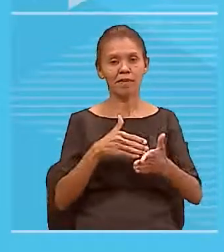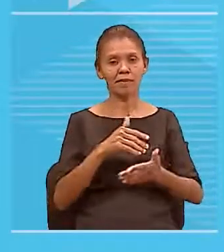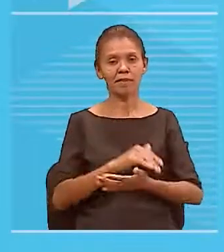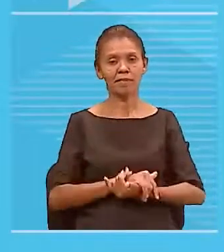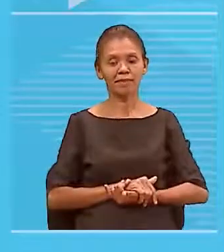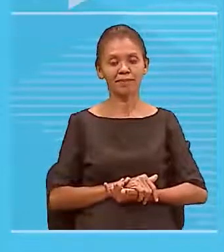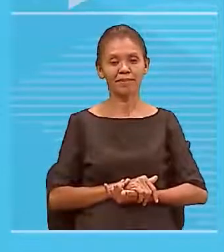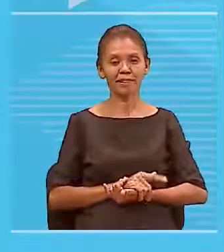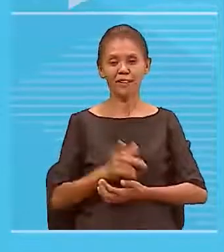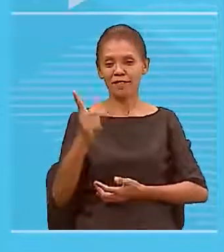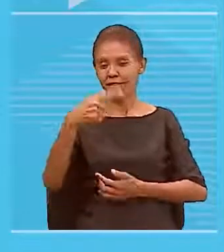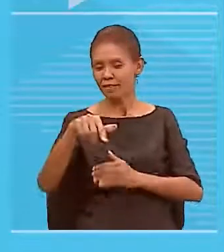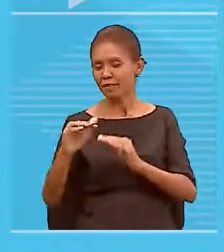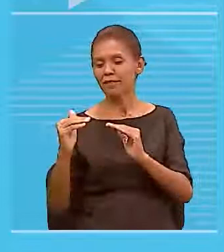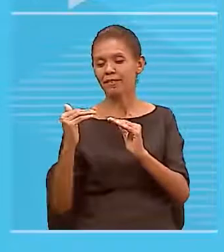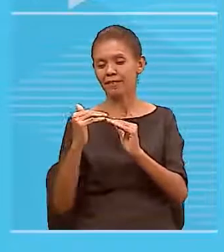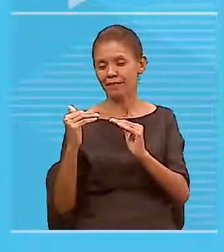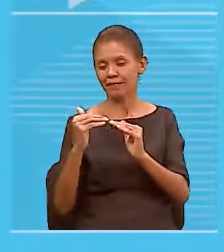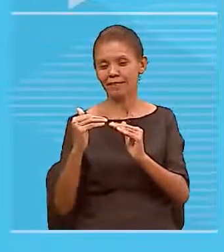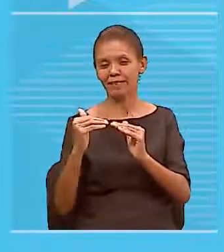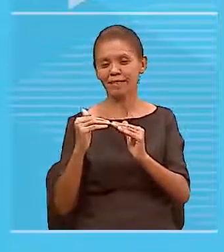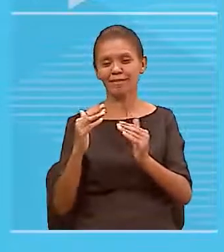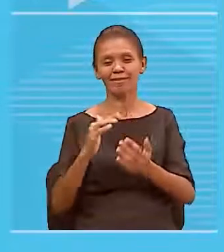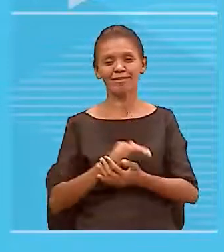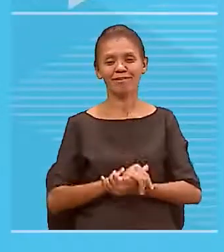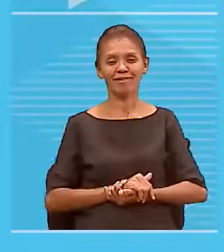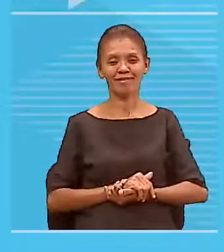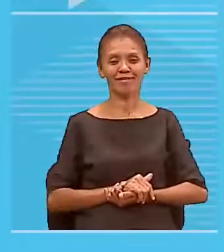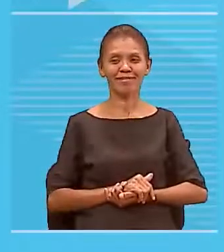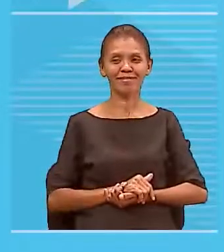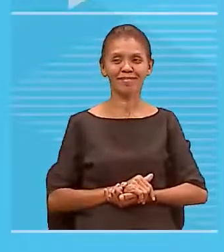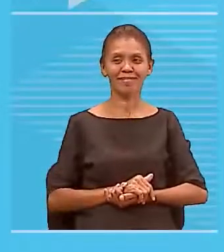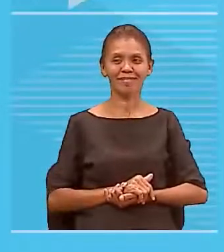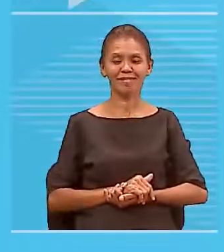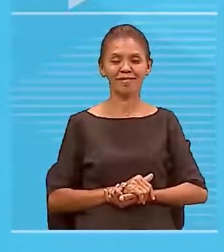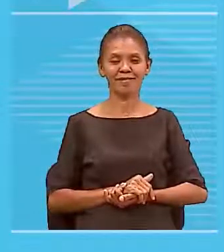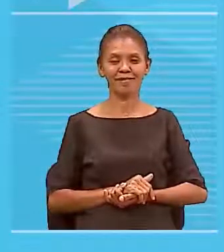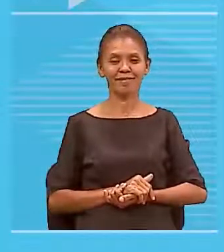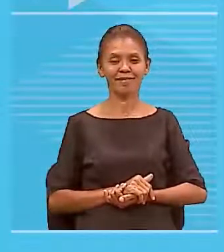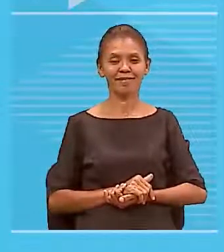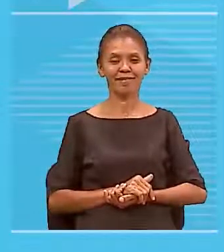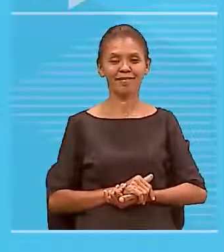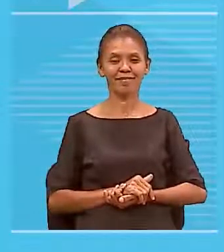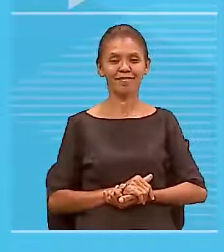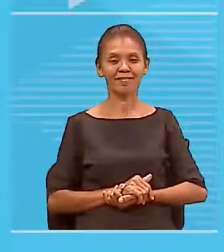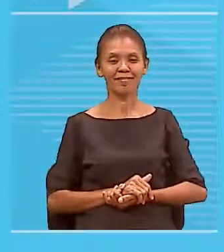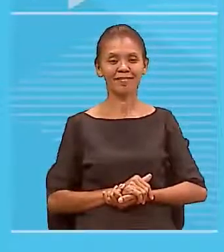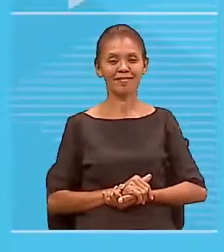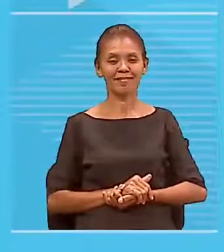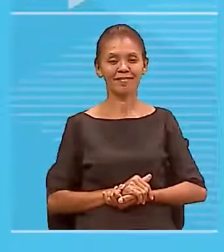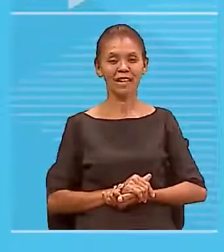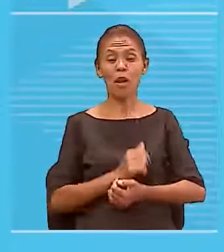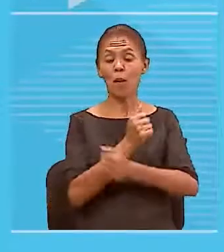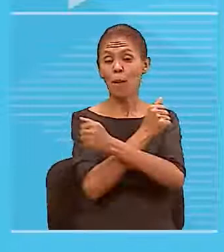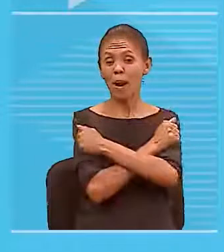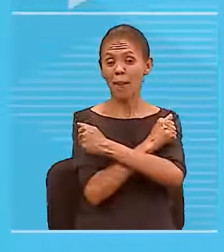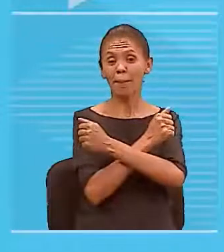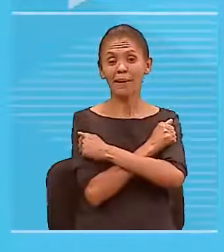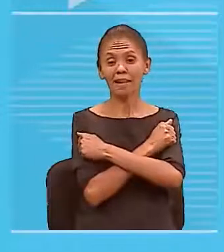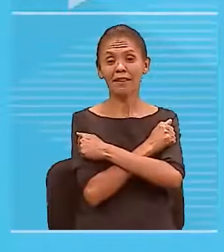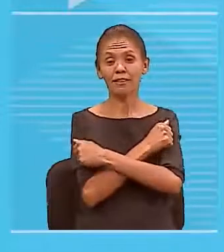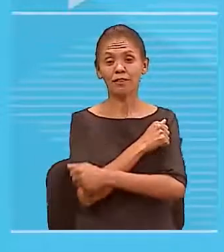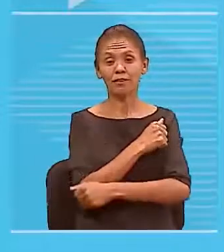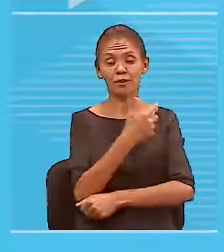verdade ou não é eu não é Adriana é rapaz certeza Adriano um abraço para os seus pais viu